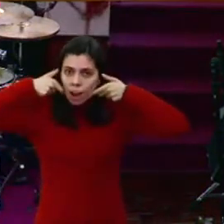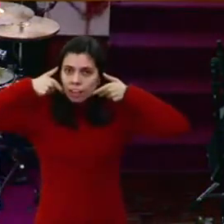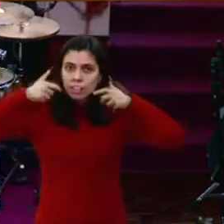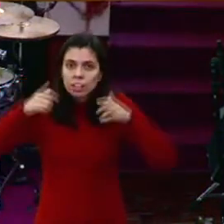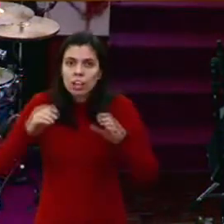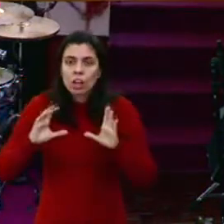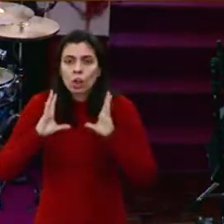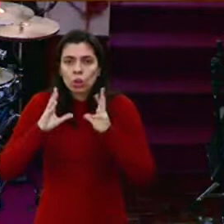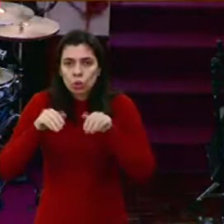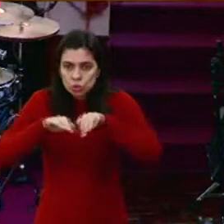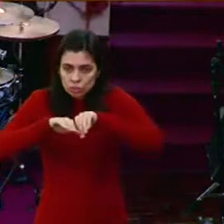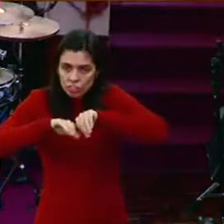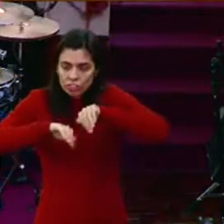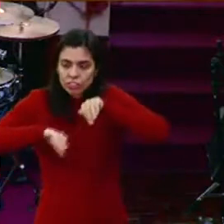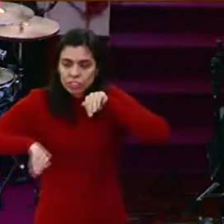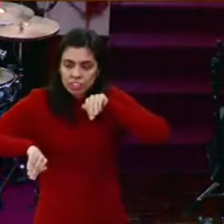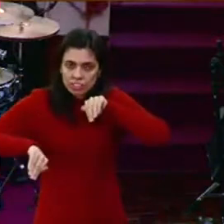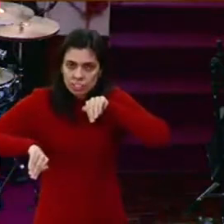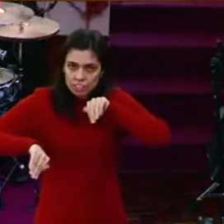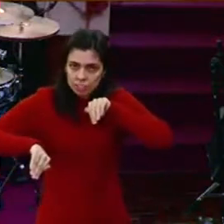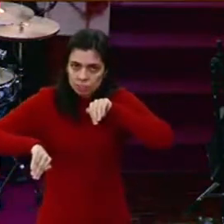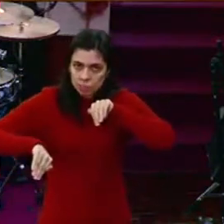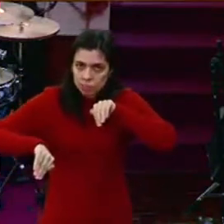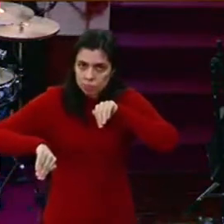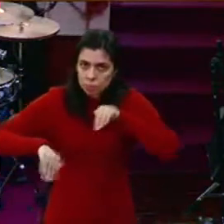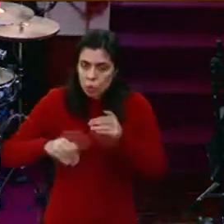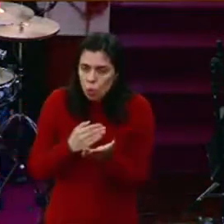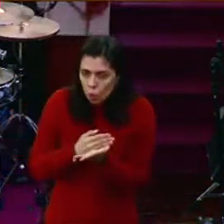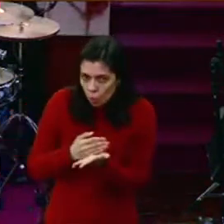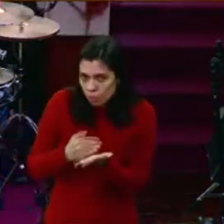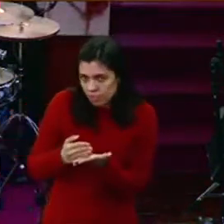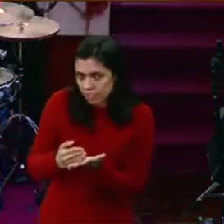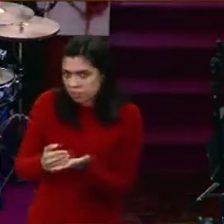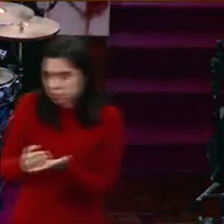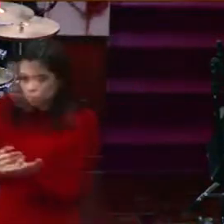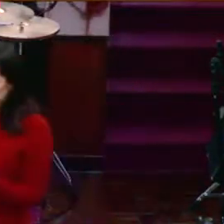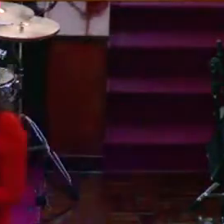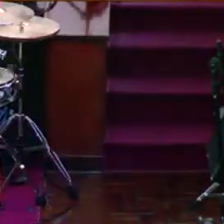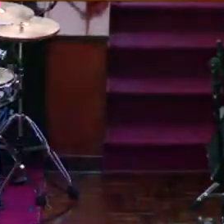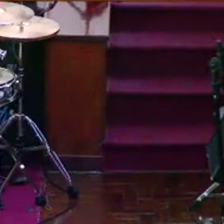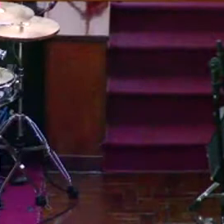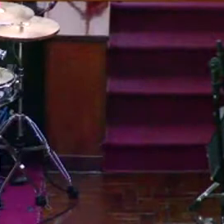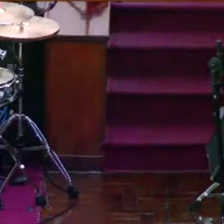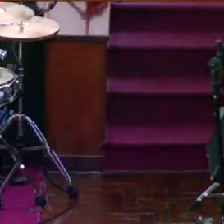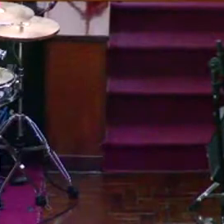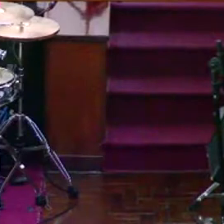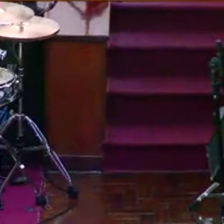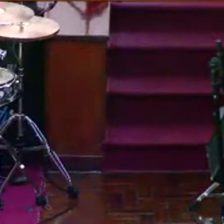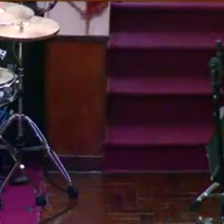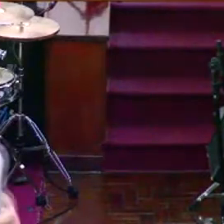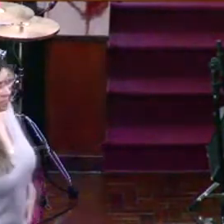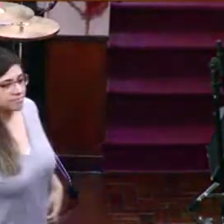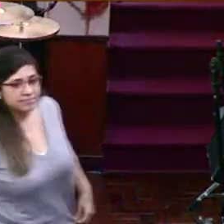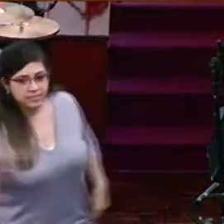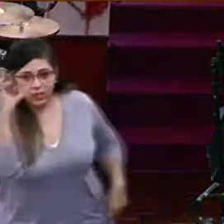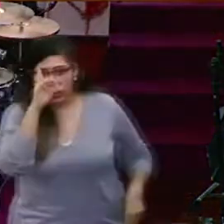nesses dois domingos nossa liderança dando os primeiros passos mas já a partir do próximo domingo permitindo deus